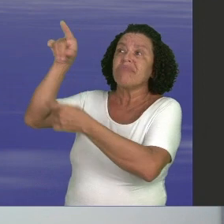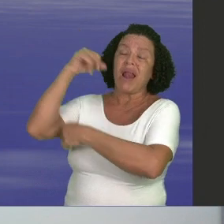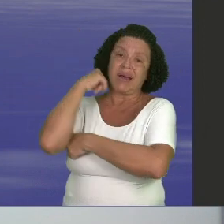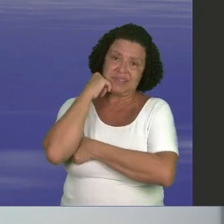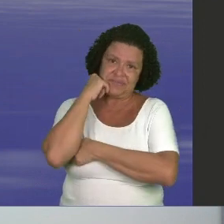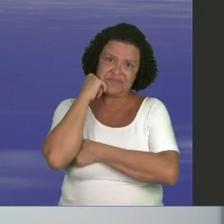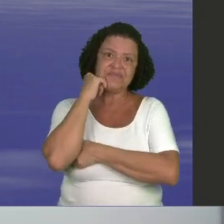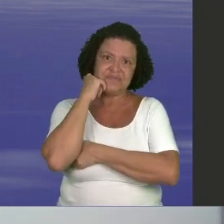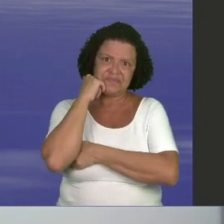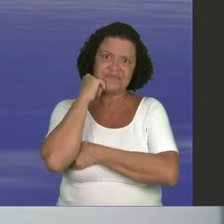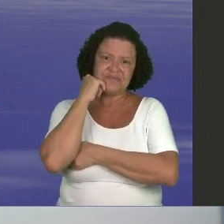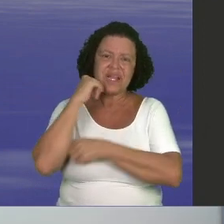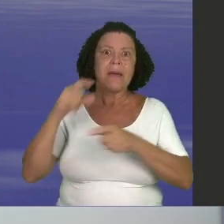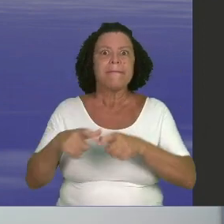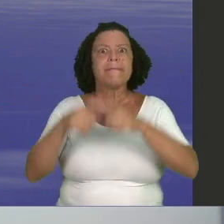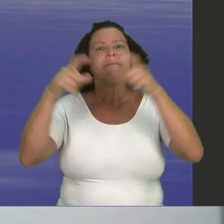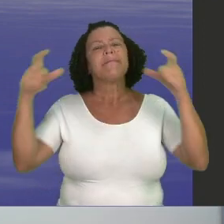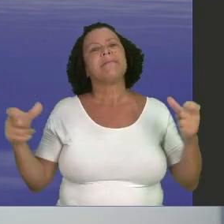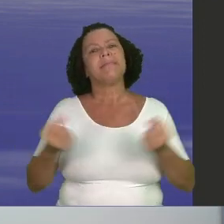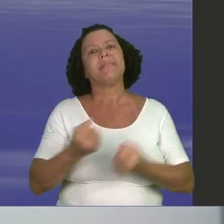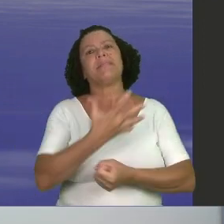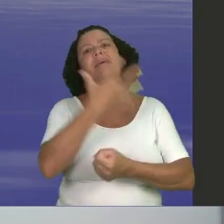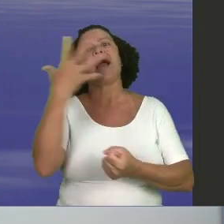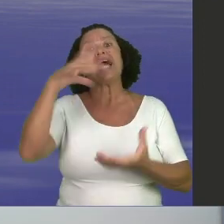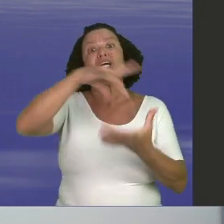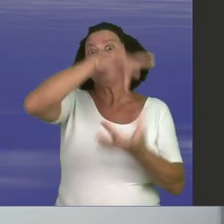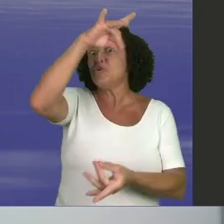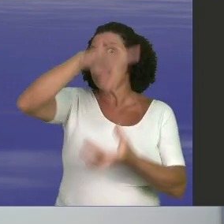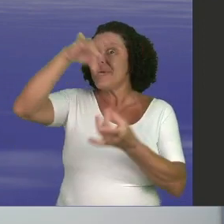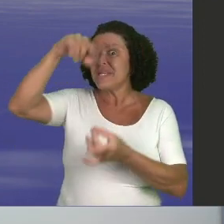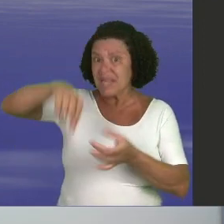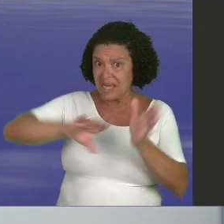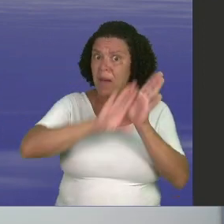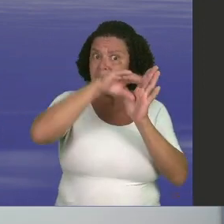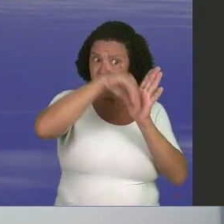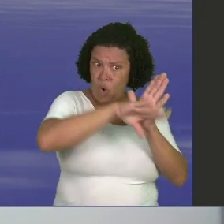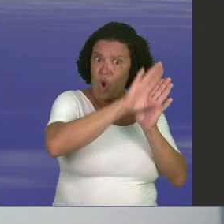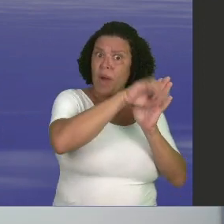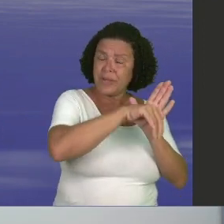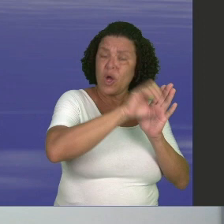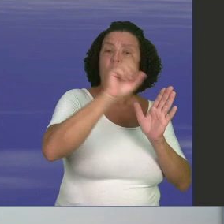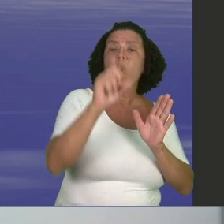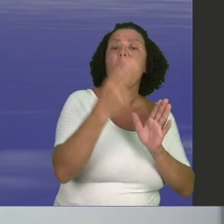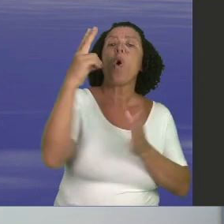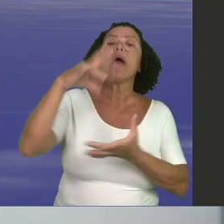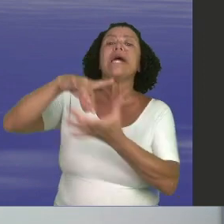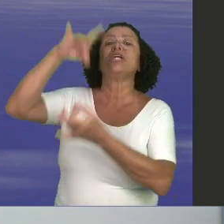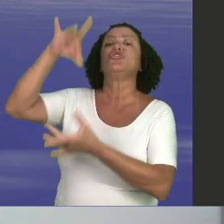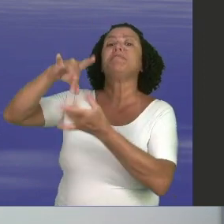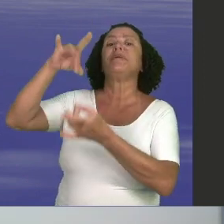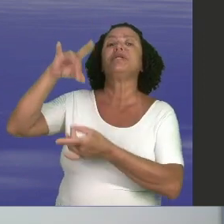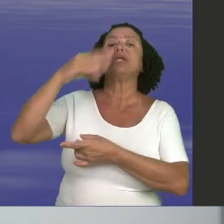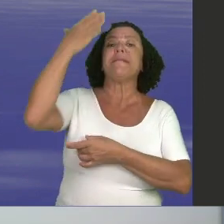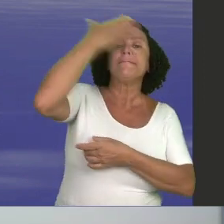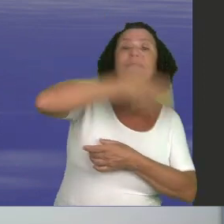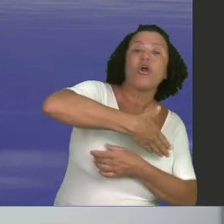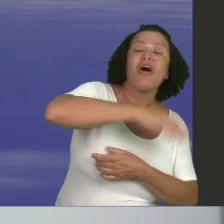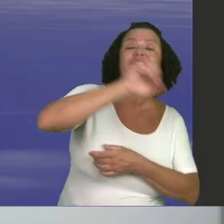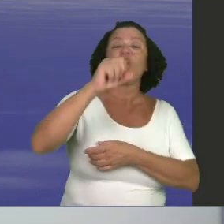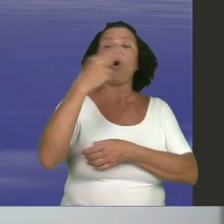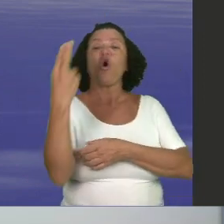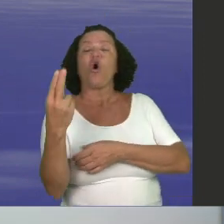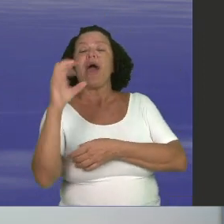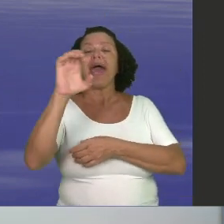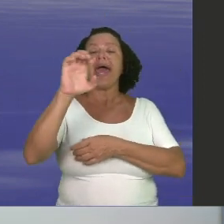O que há em maior quantidade na Terra? Espíritos em provação ou espíritos em expiação? Boa pergunta,